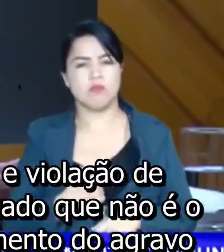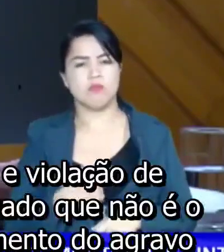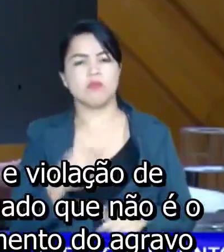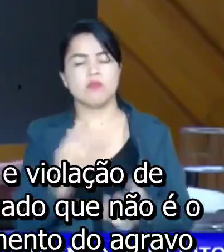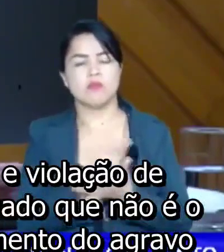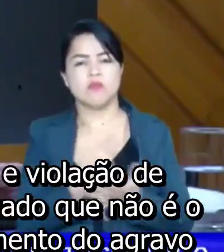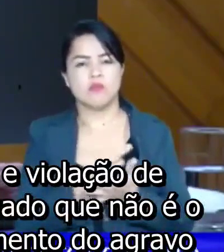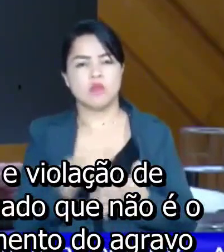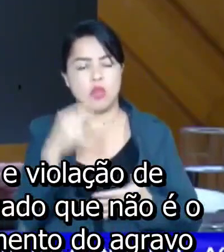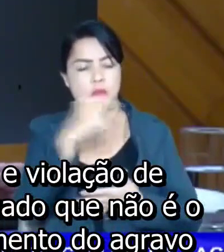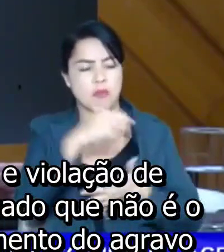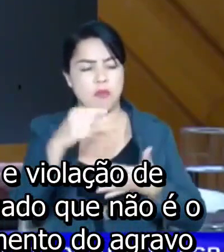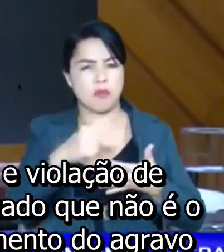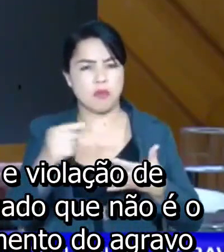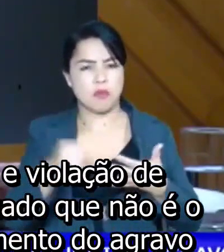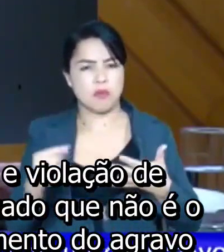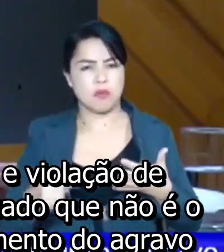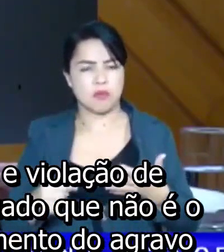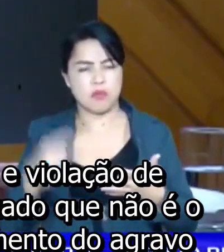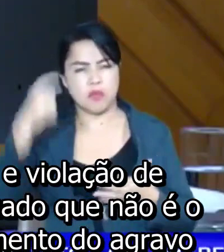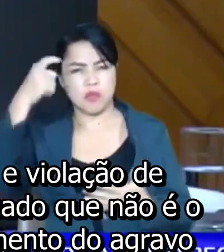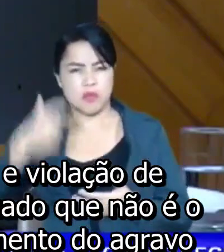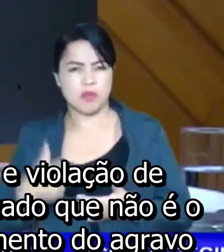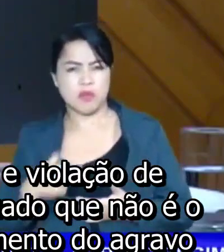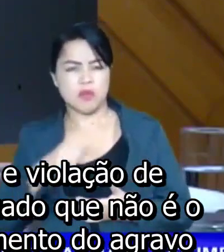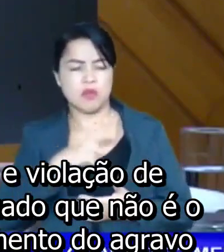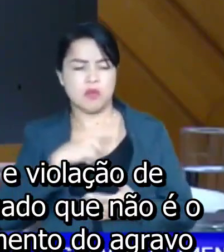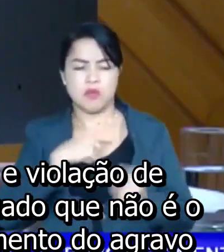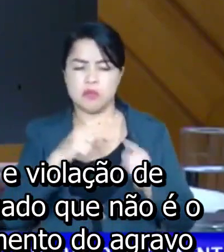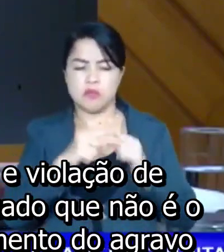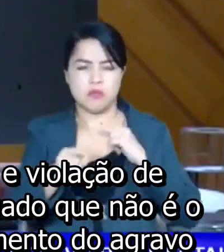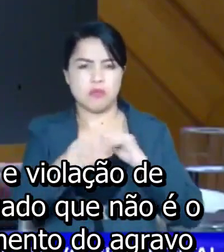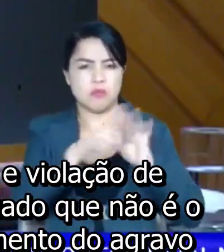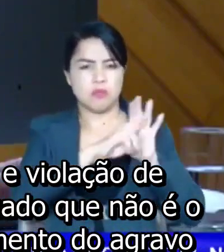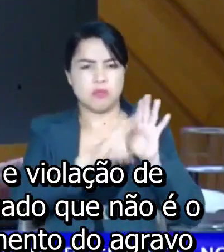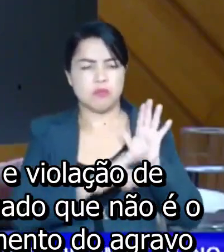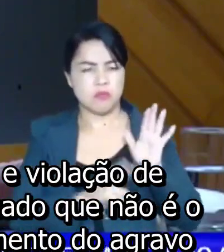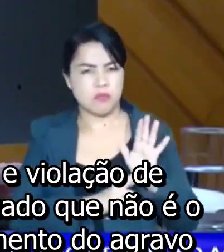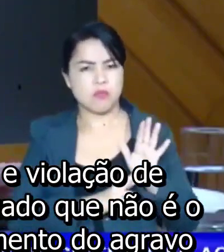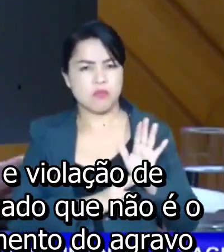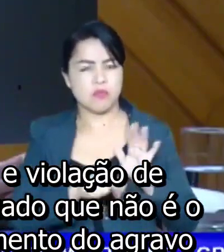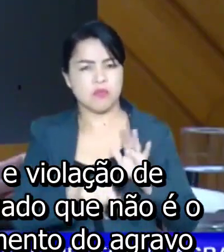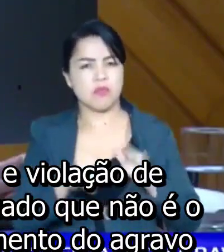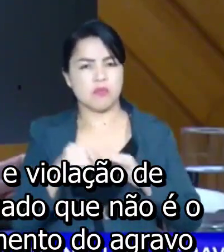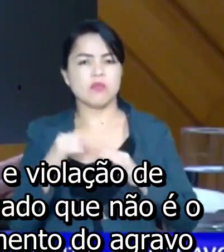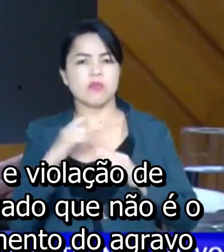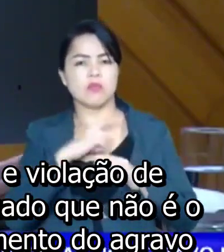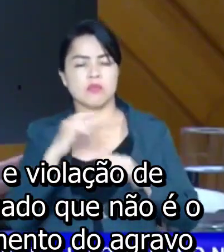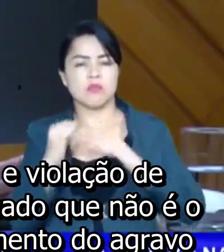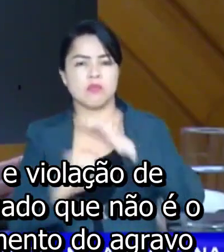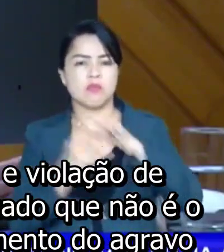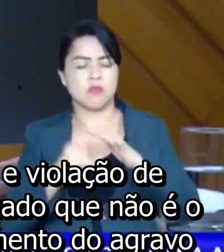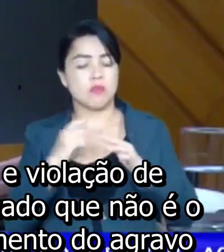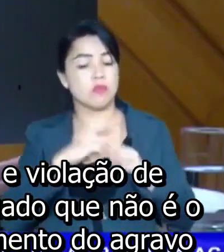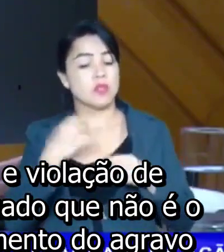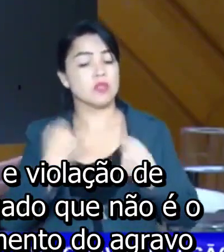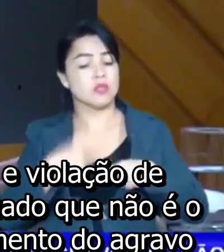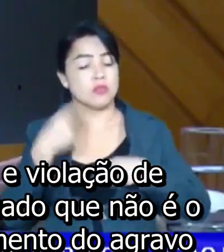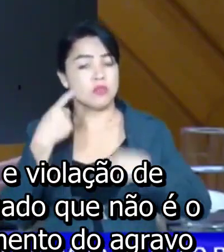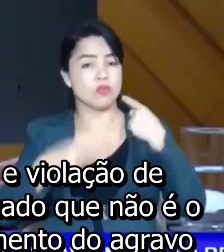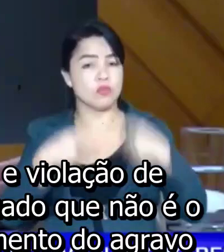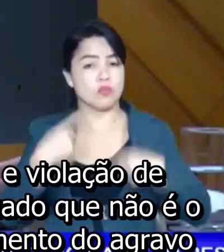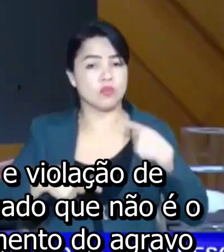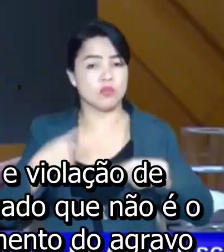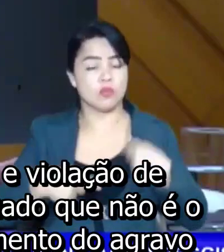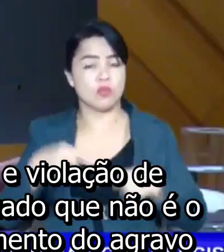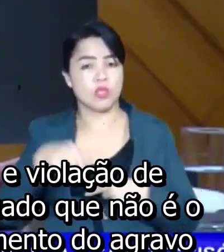que as teses relativas a excesso de formalismo e violação de normas constitucionais devem ser debatidas no local adequado, que não é o âmbito